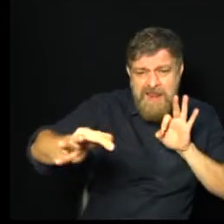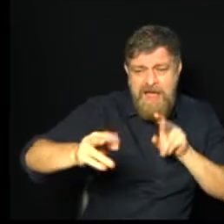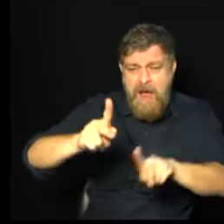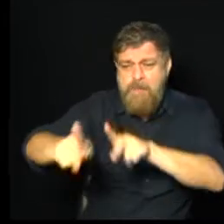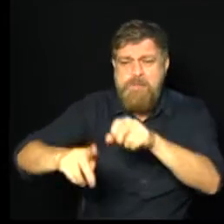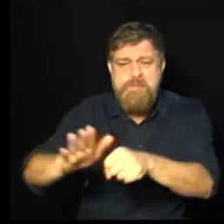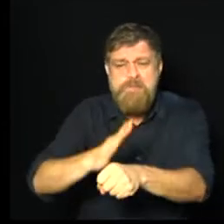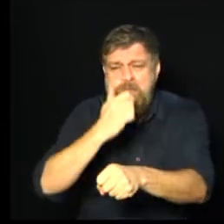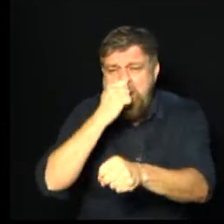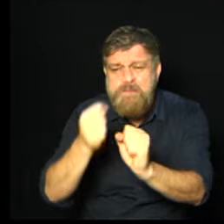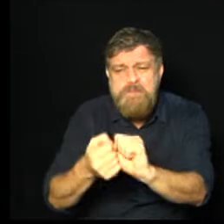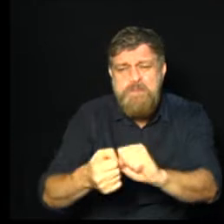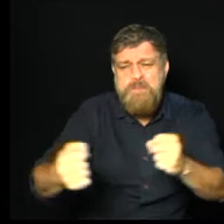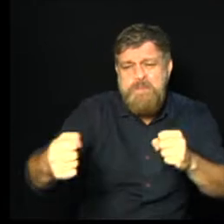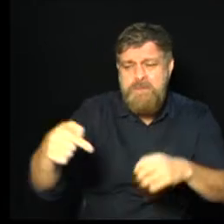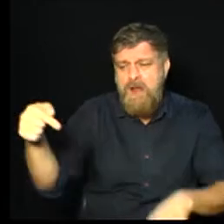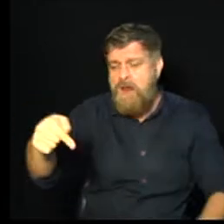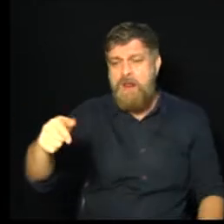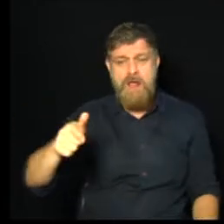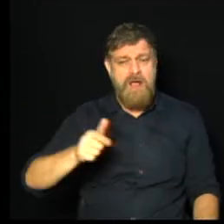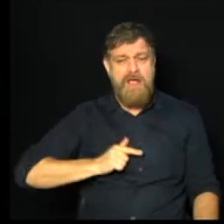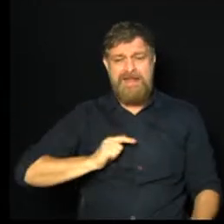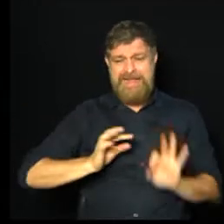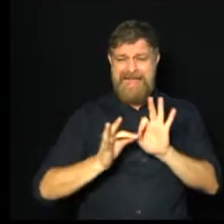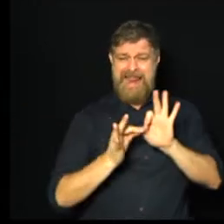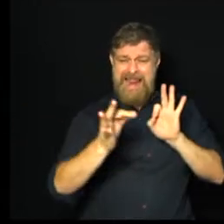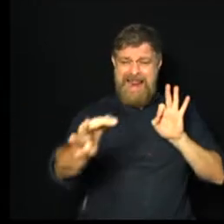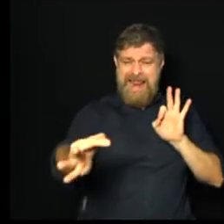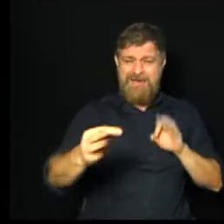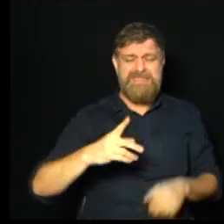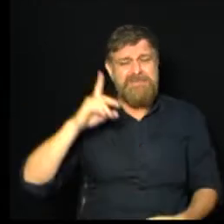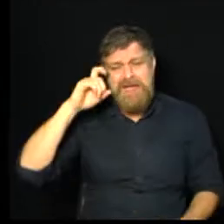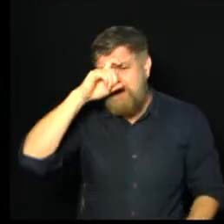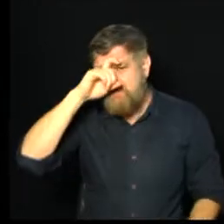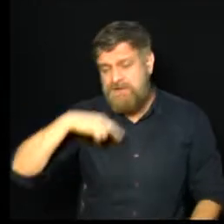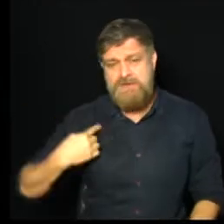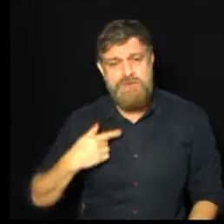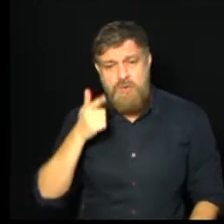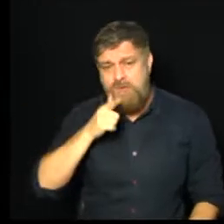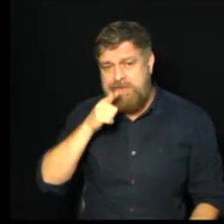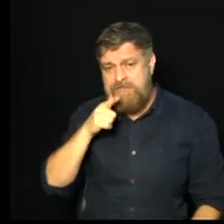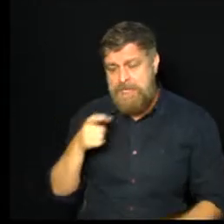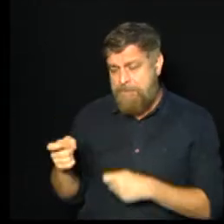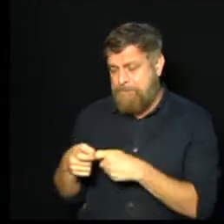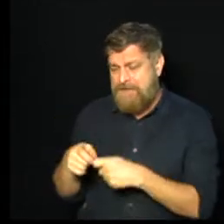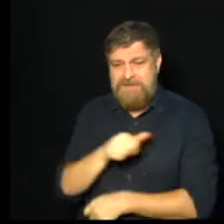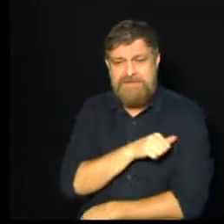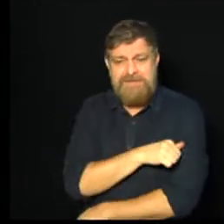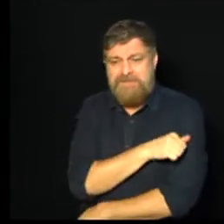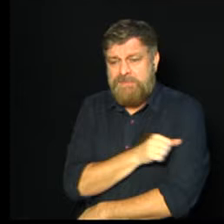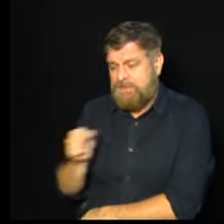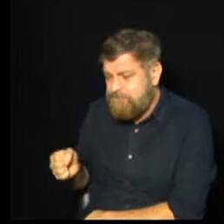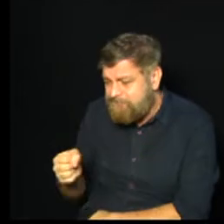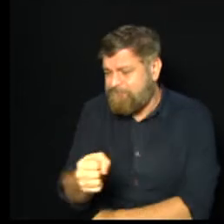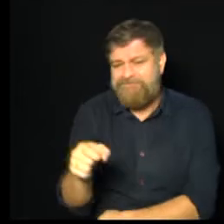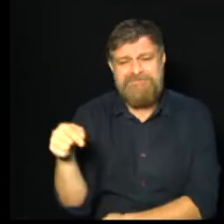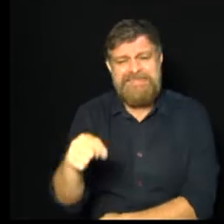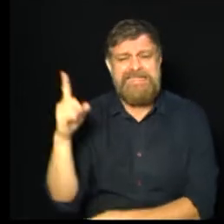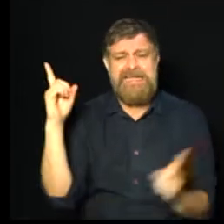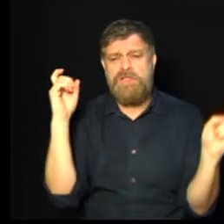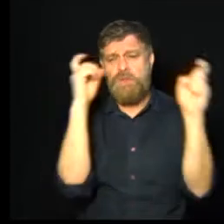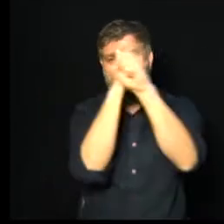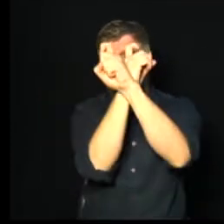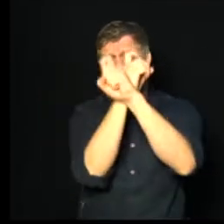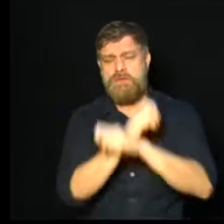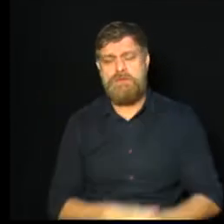município. E por ser uma área distante, é a mais difícil de você alocar profissionais. Então,